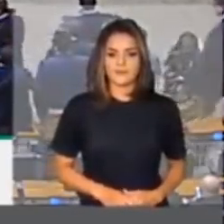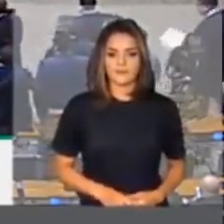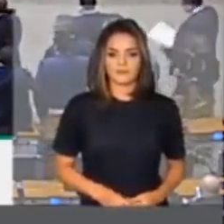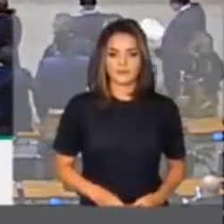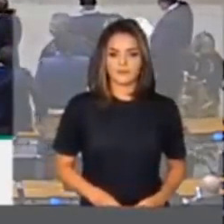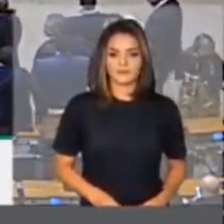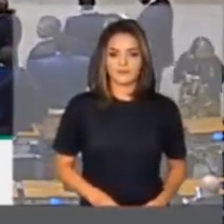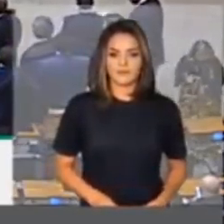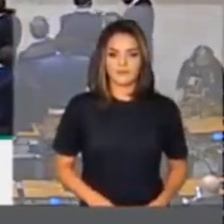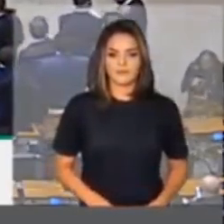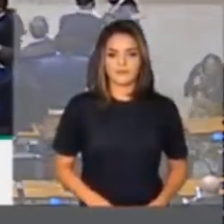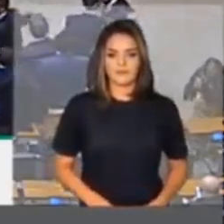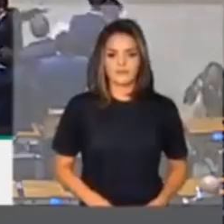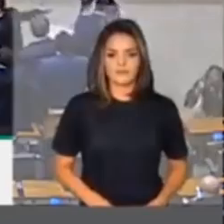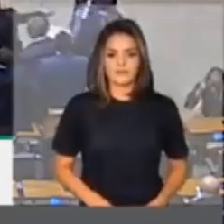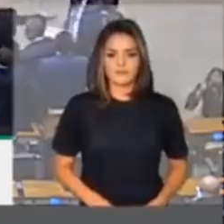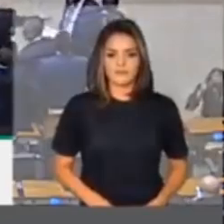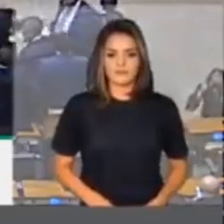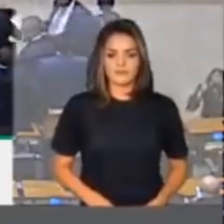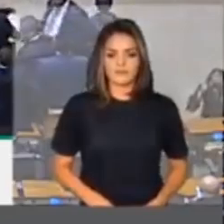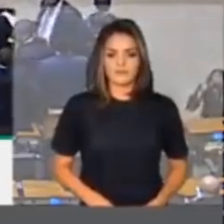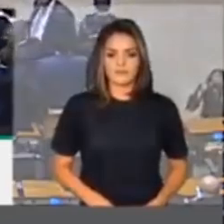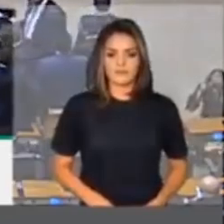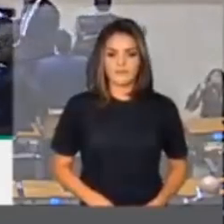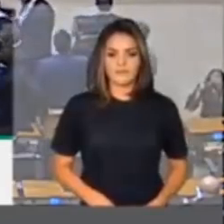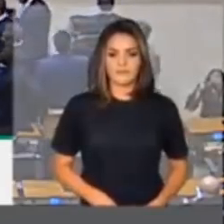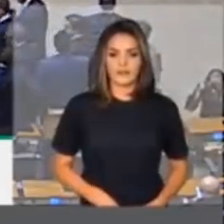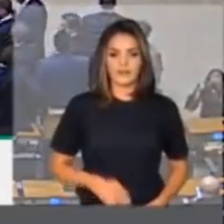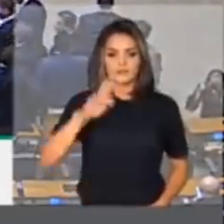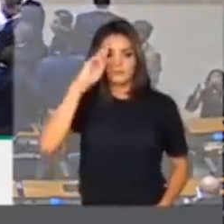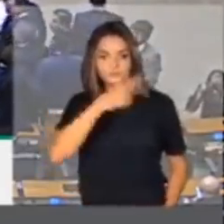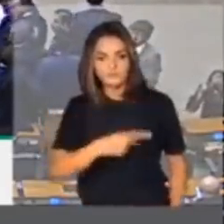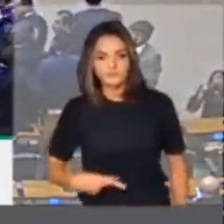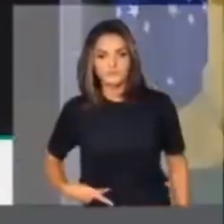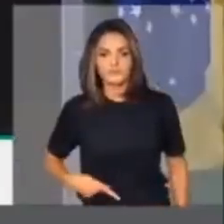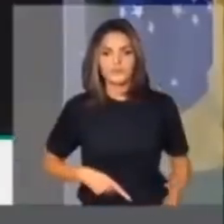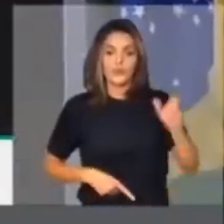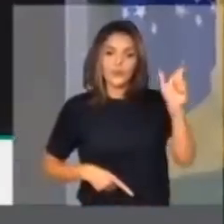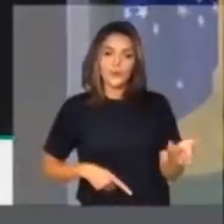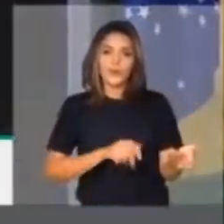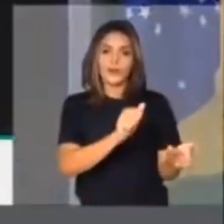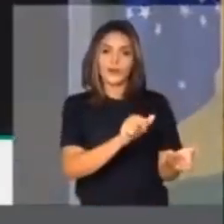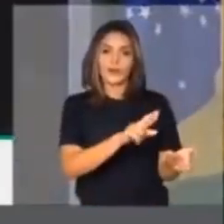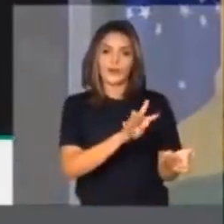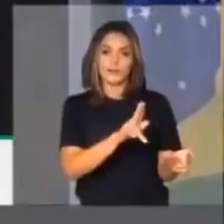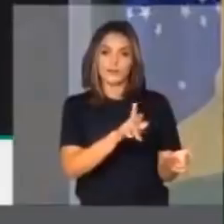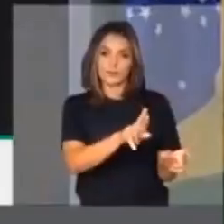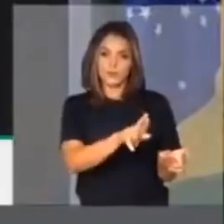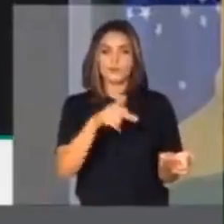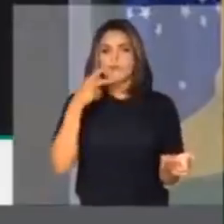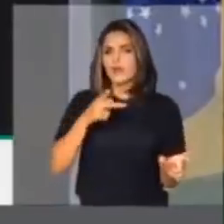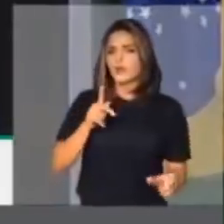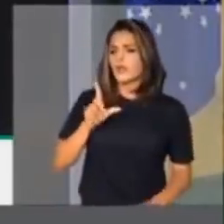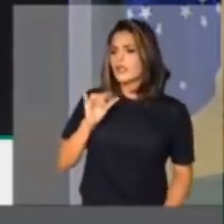Senhor presidente, senhores parlamentares, acho que o deputado Arthur Lira, no momento em que fala sobre ser lícito ou não ser